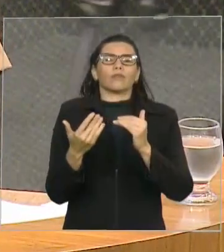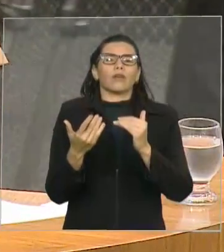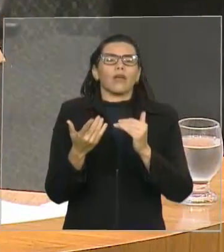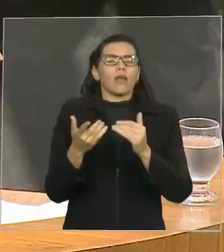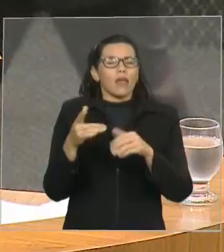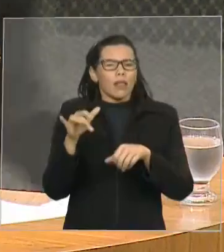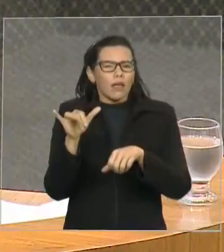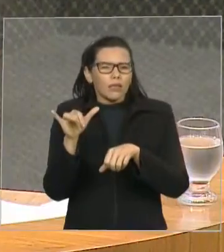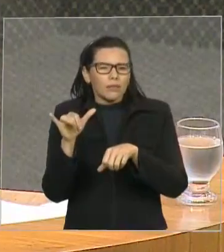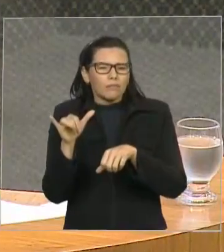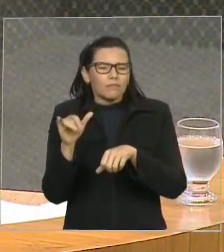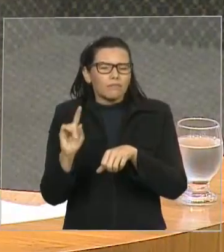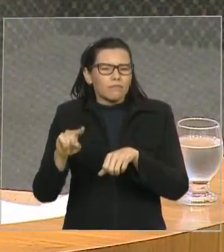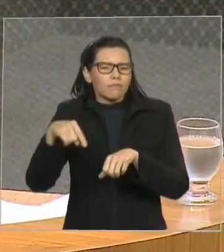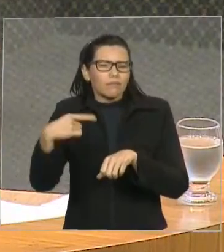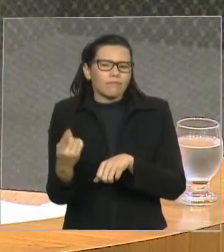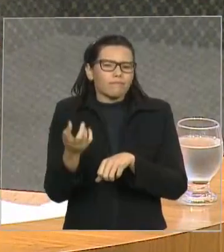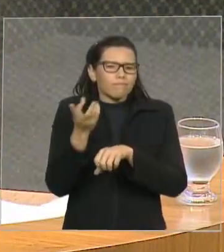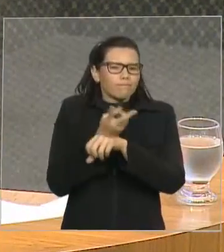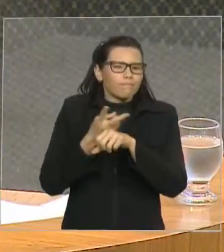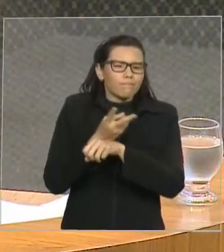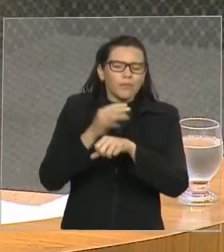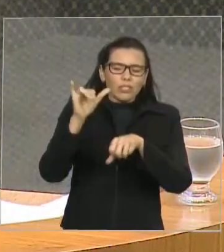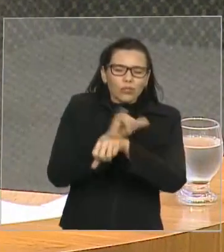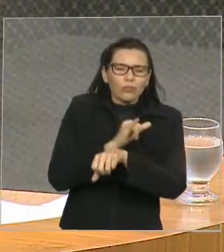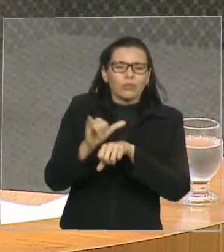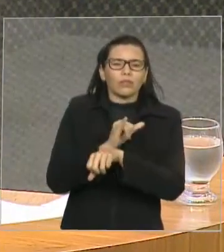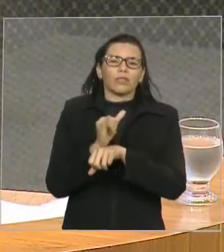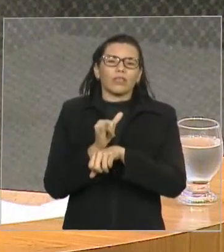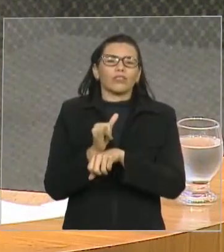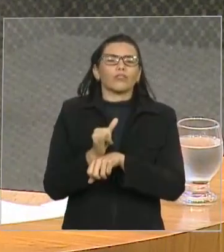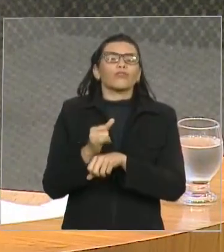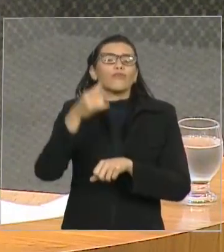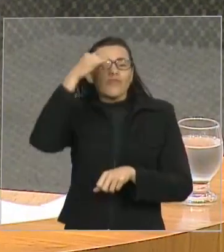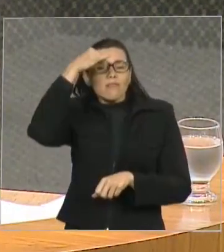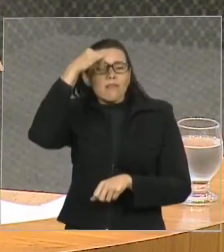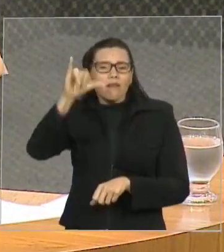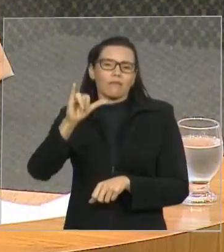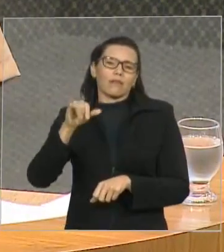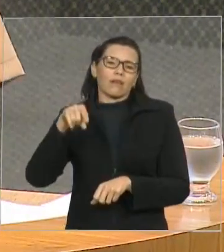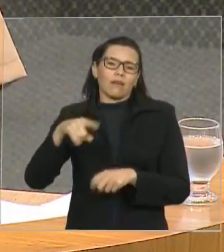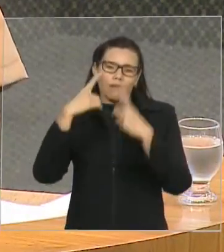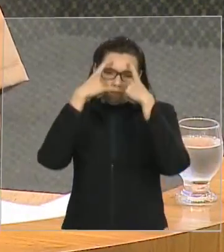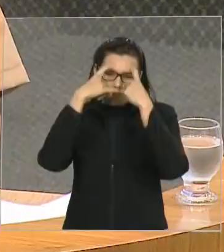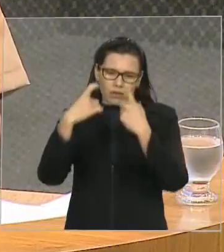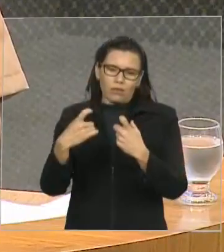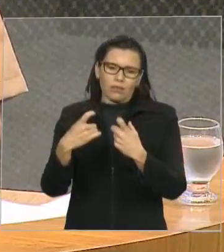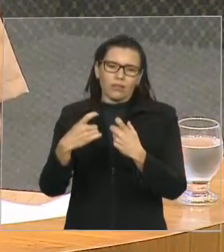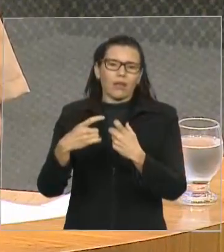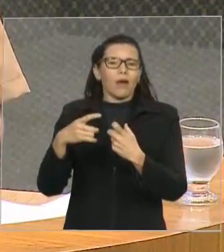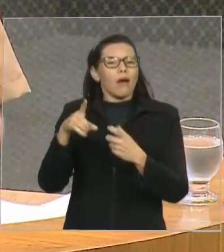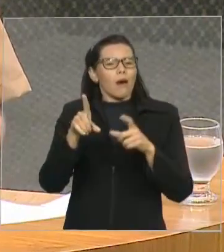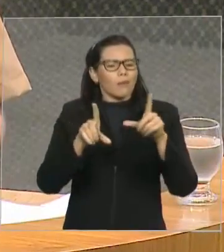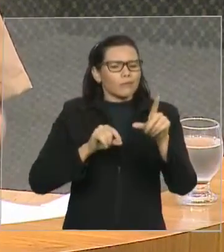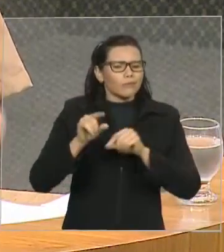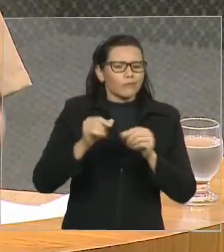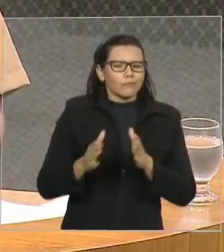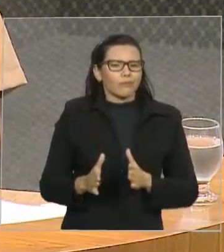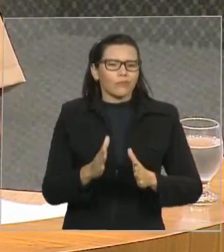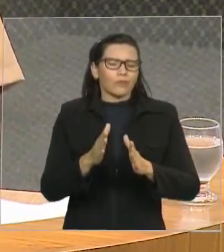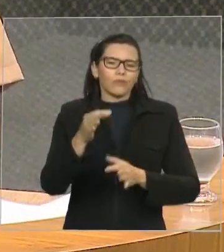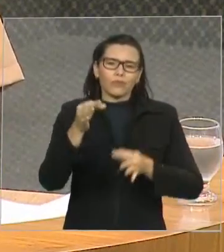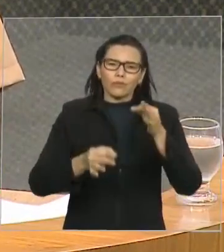a violência a partir do diálogo, a partir da misericórdia, da justiça, em sintonia com o